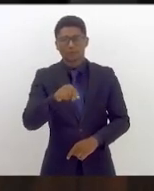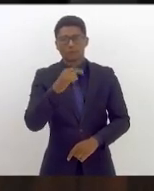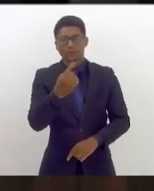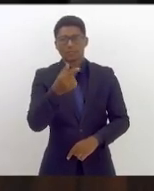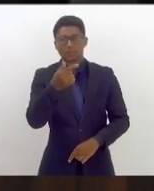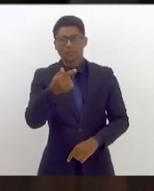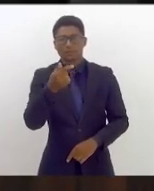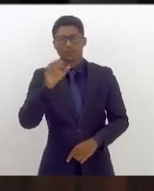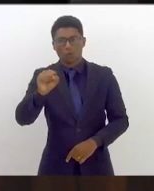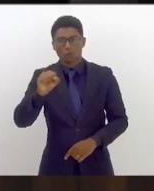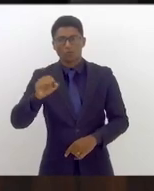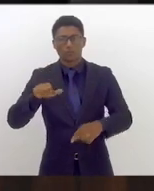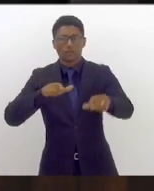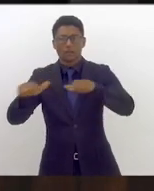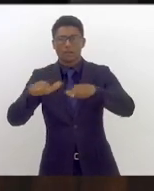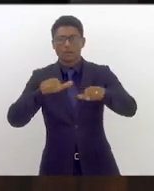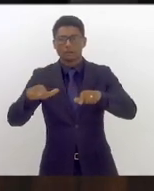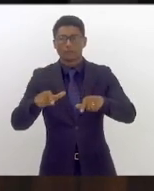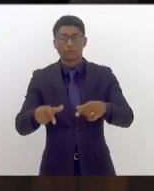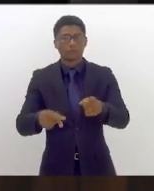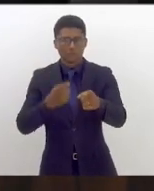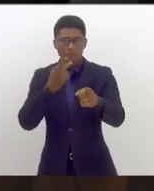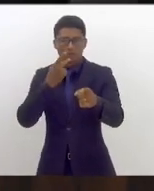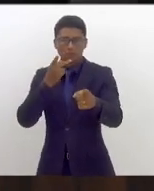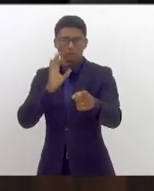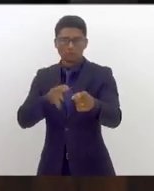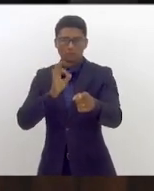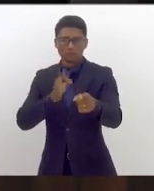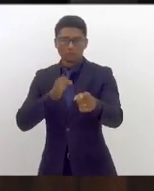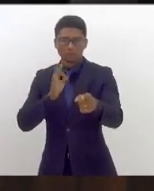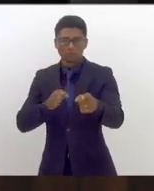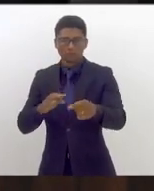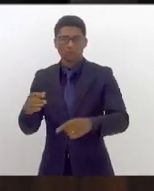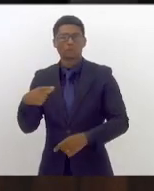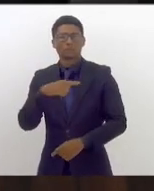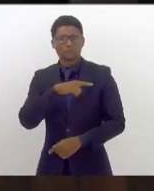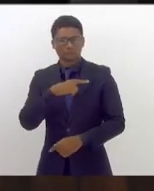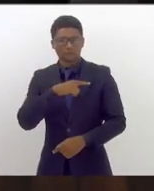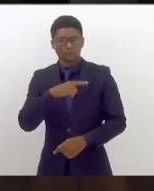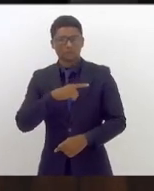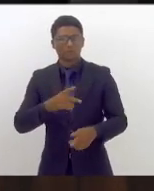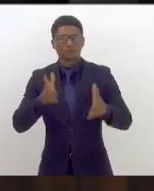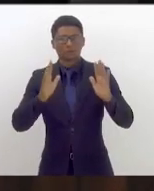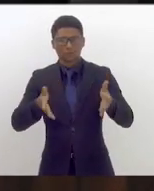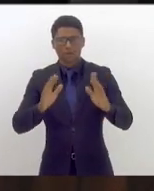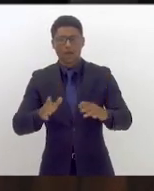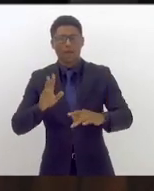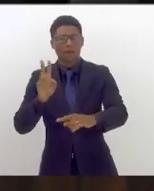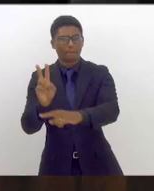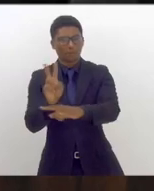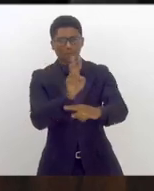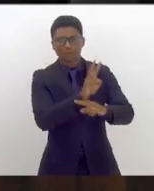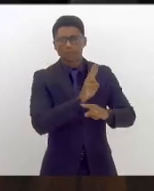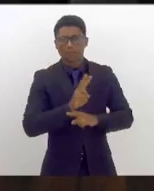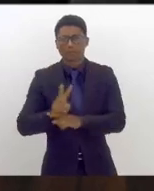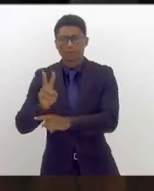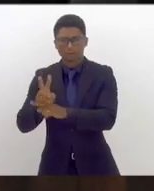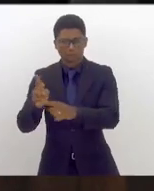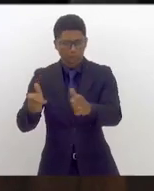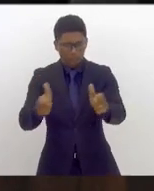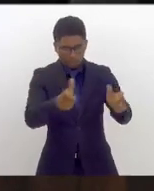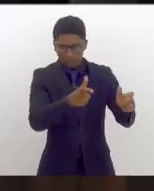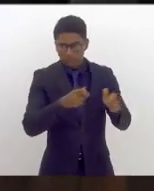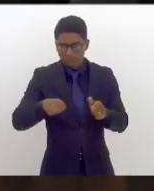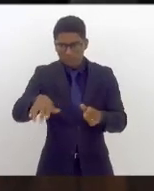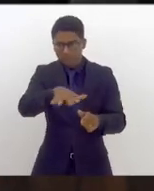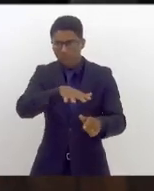empregos e vossa excelência Falou bem já existe uma faixa Marginal de proteção se for em